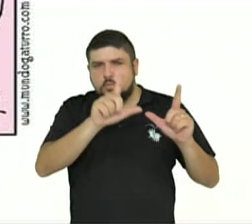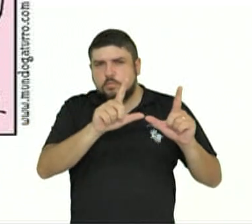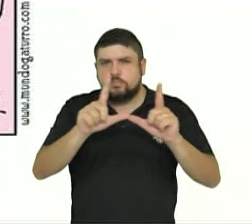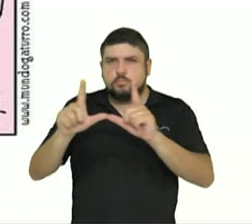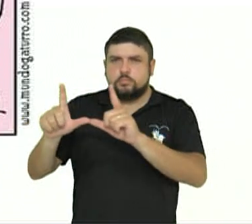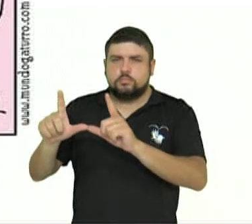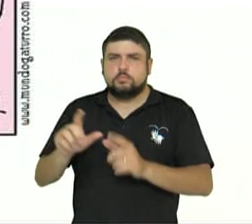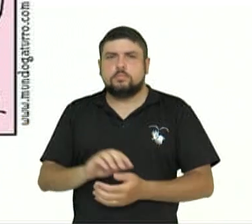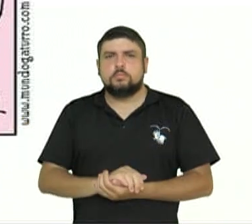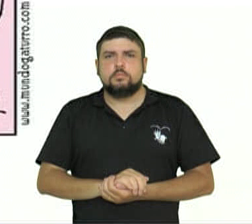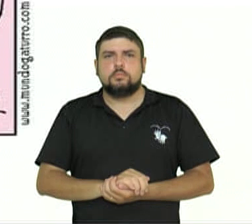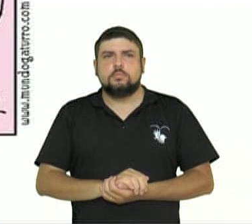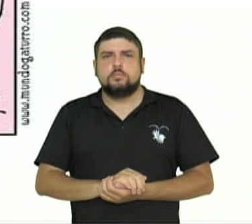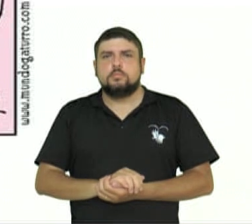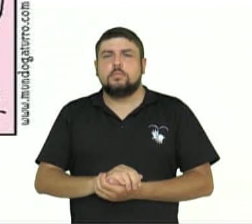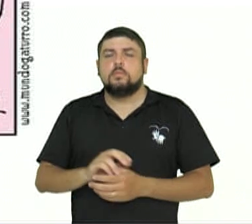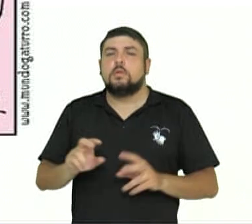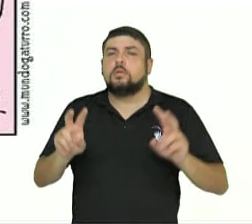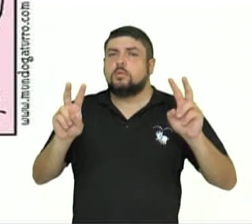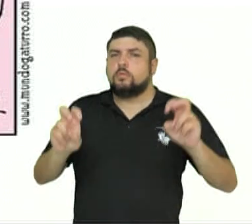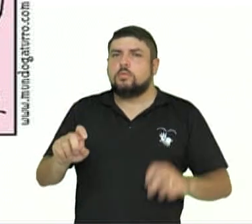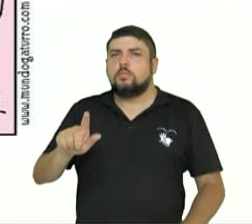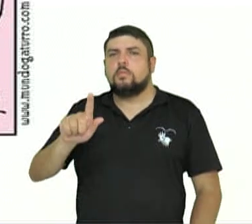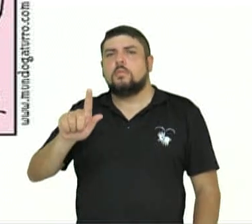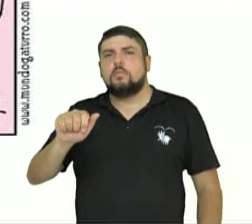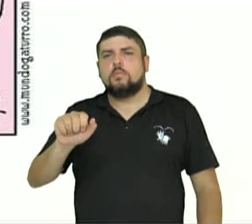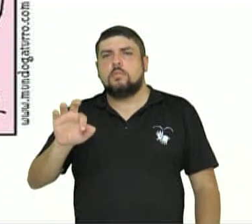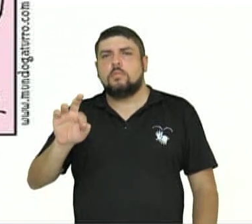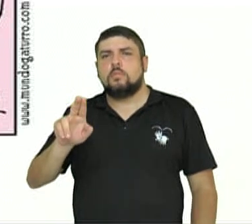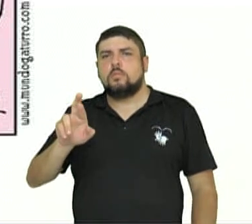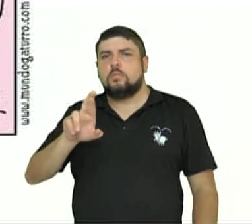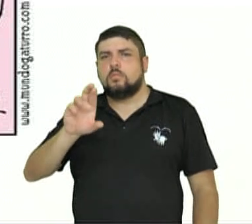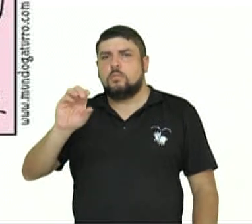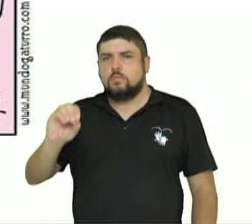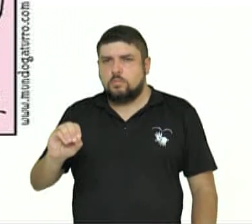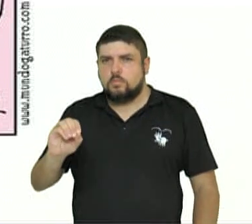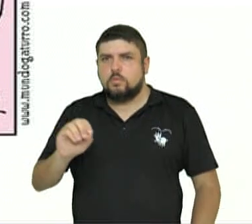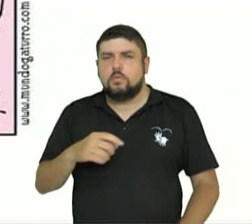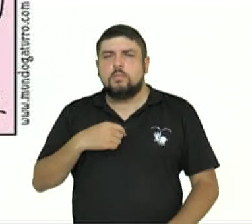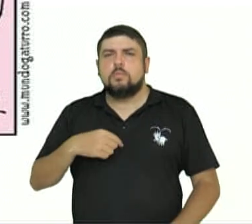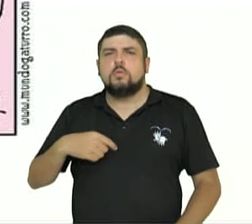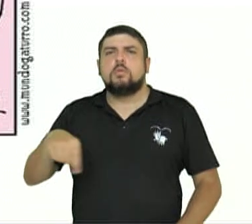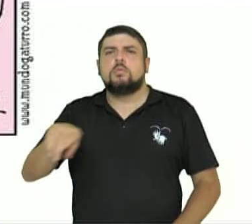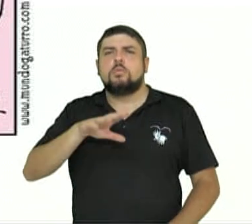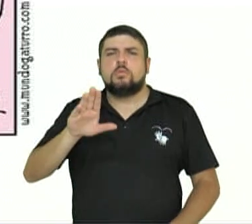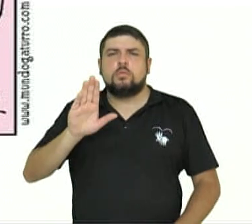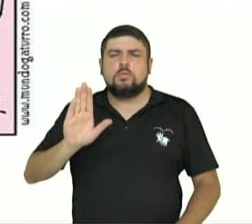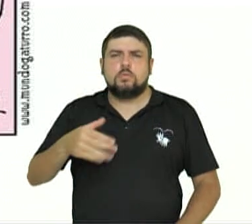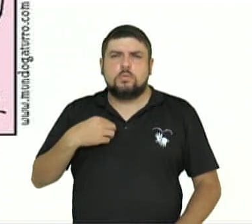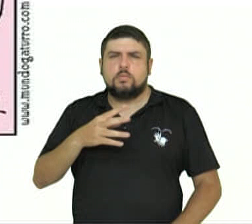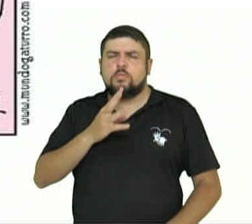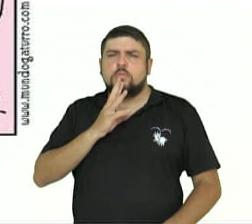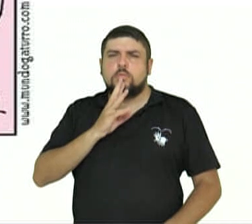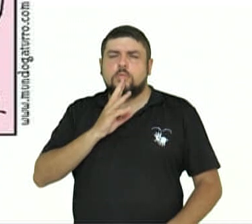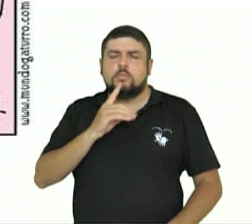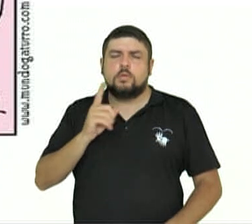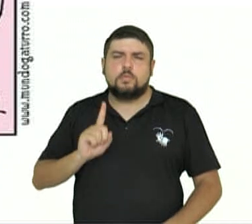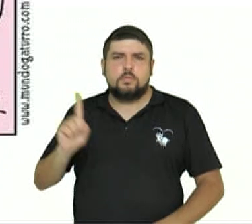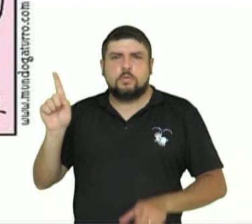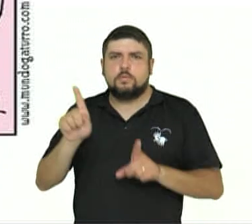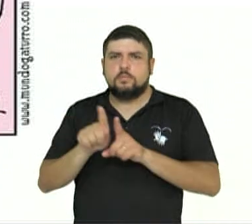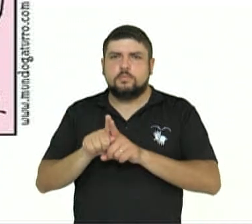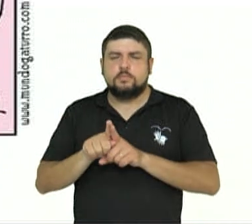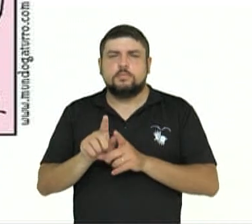ler. É sobre o Gaturro, né, do Nick, um argentino. Como nós já vimos várias, vamos ver esta também.